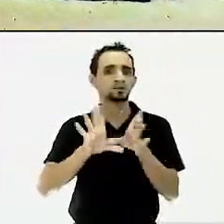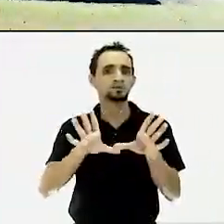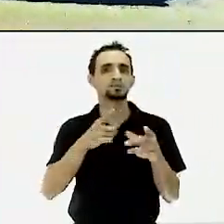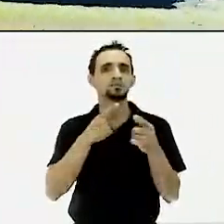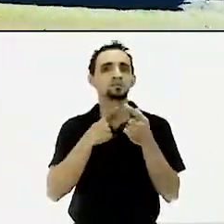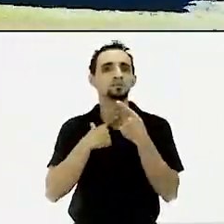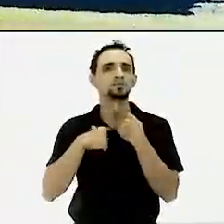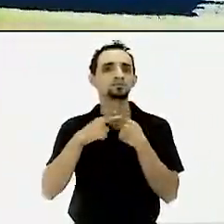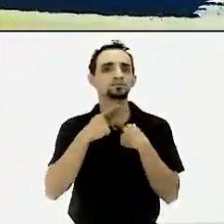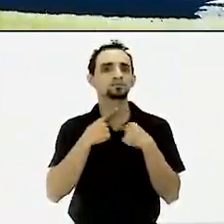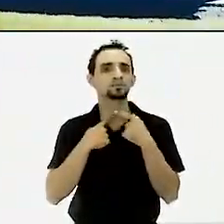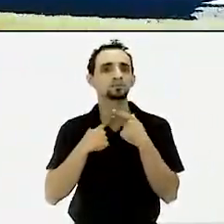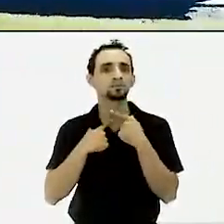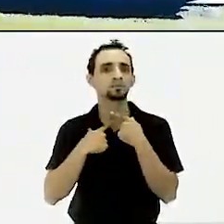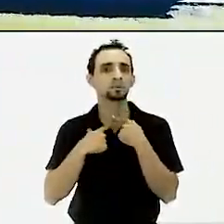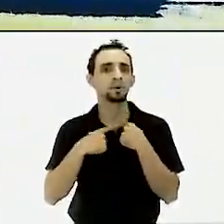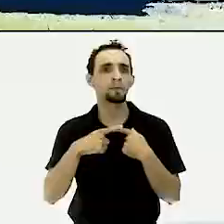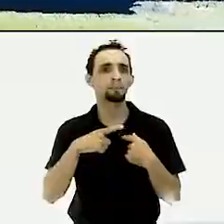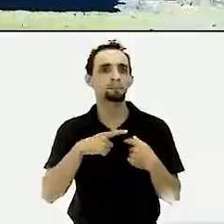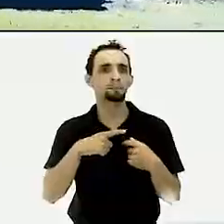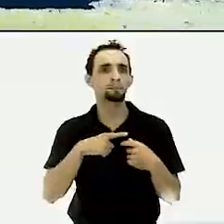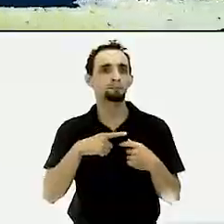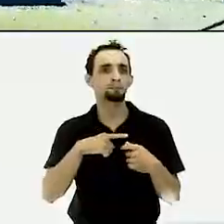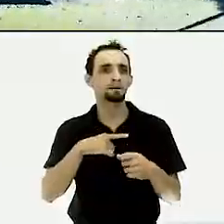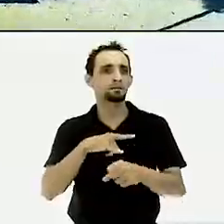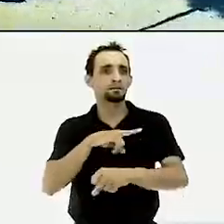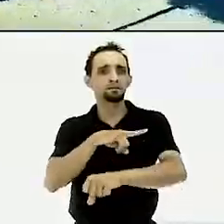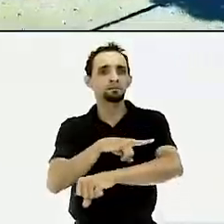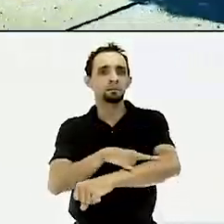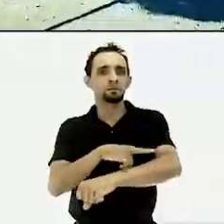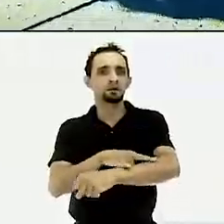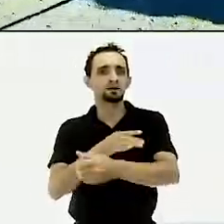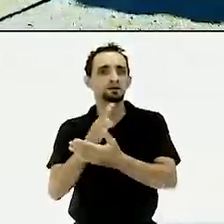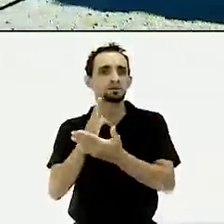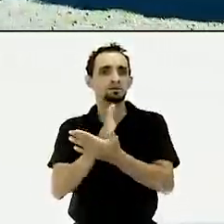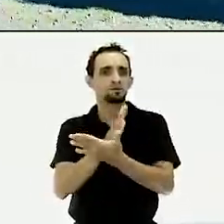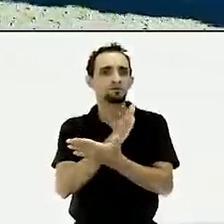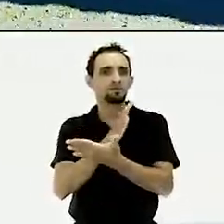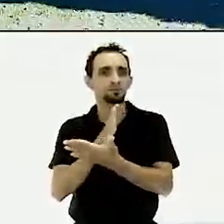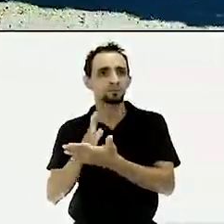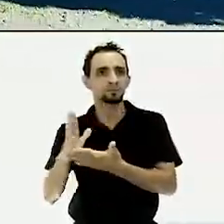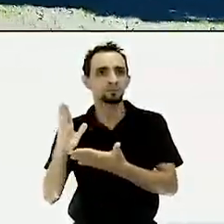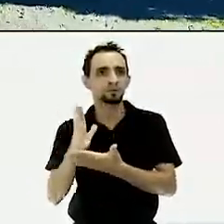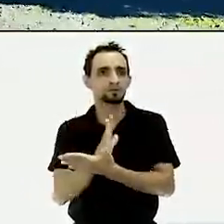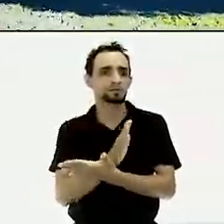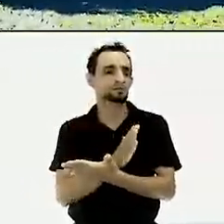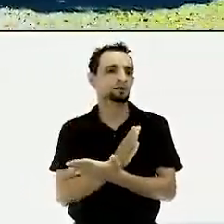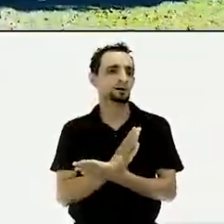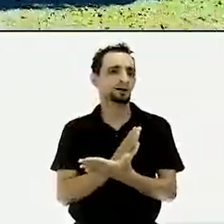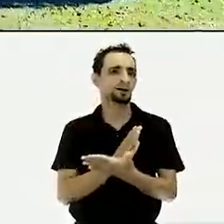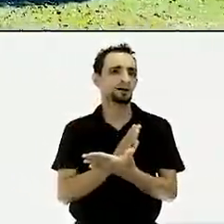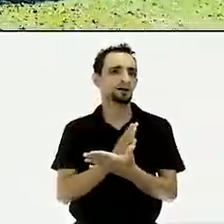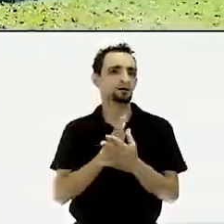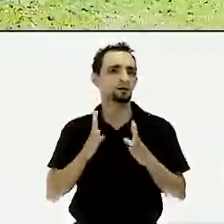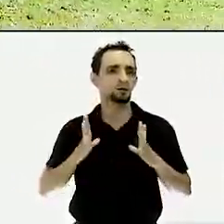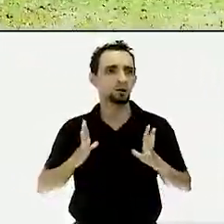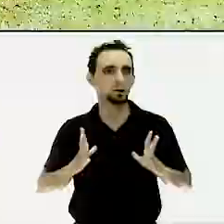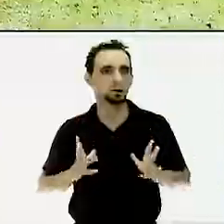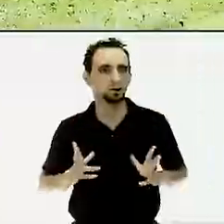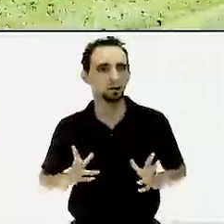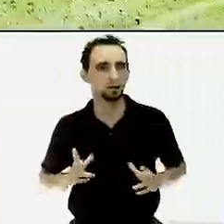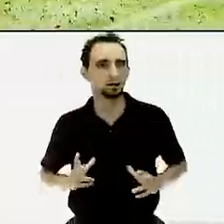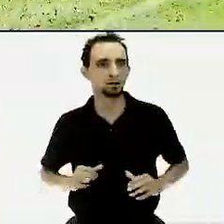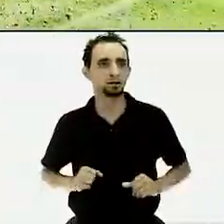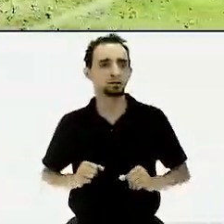campo é guerreiro, ninguém, é só chuva e sol, chuva e sol, ninguém trata, ele continua ali, mas dentro dele, andando dentro dele ali, não está legal